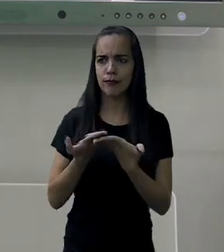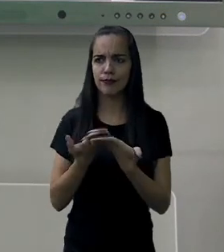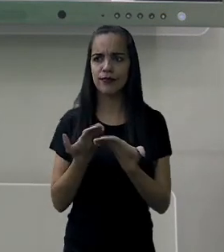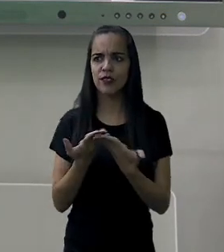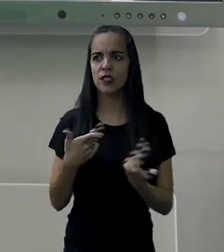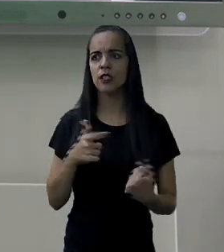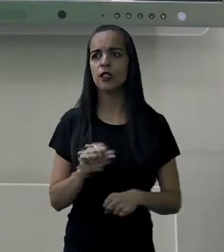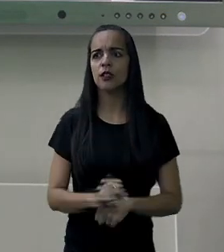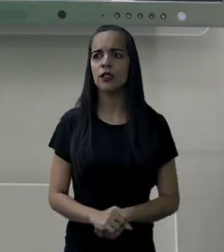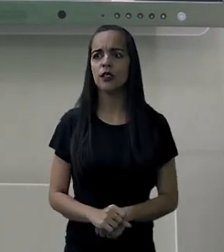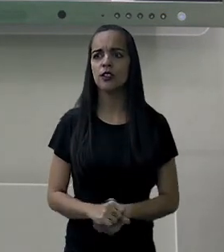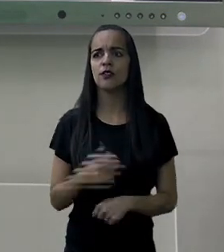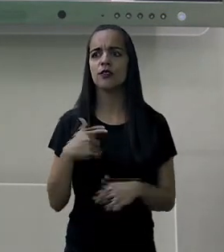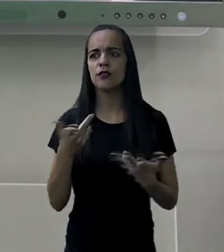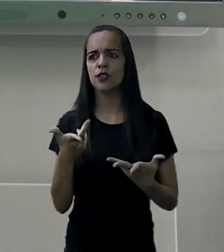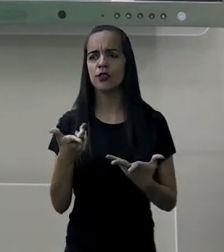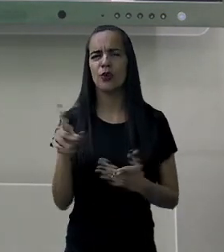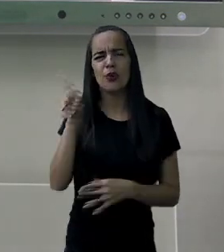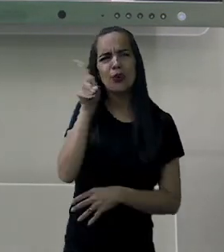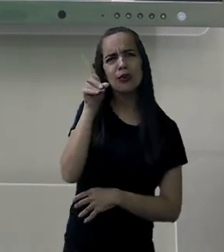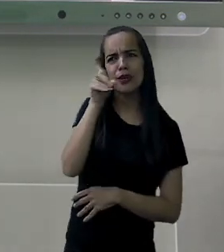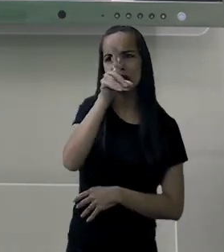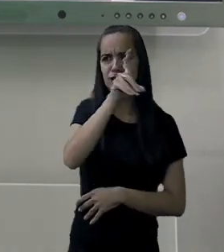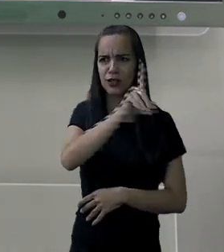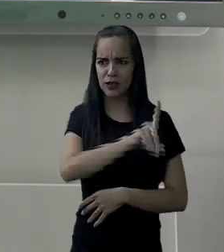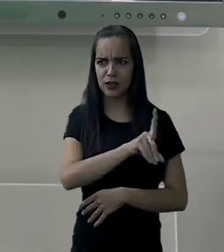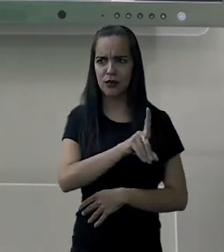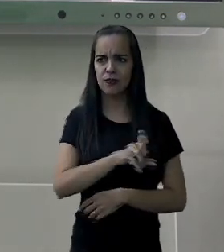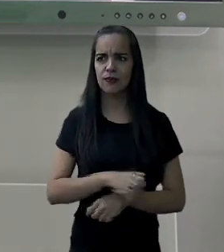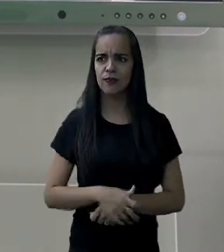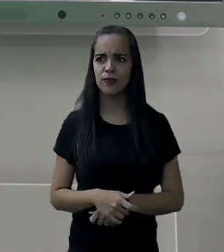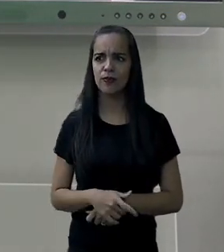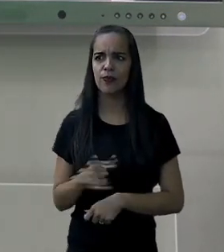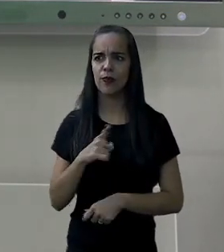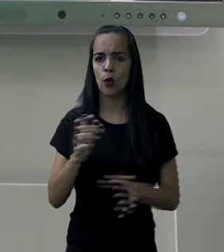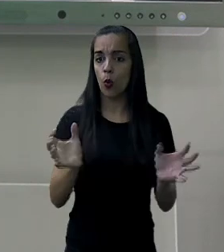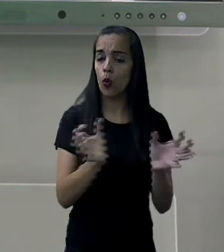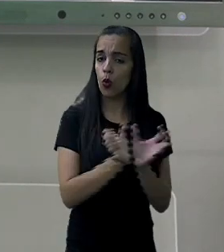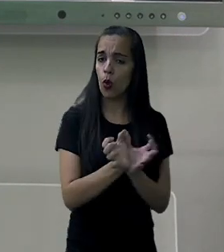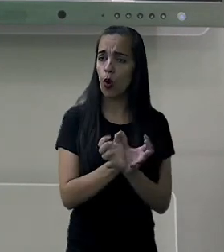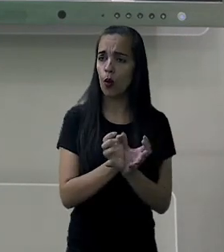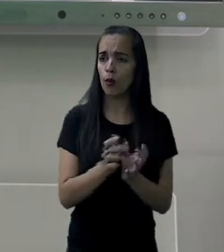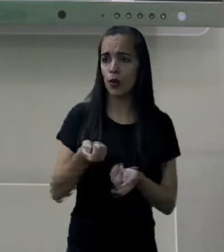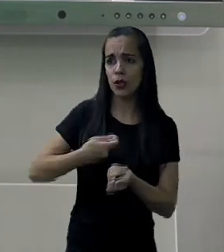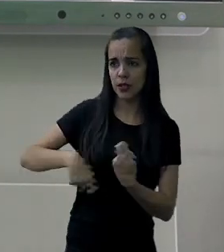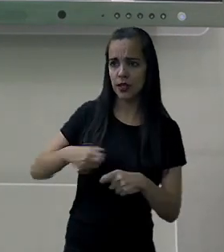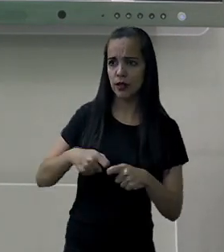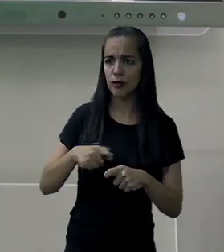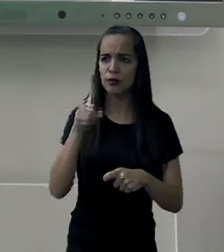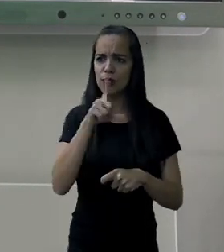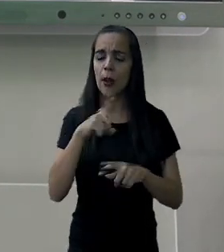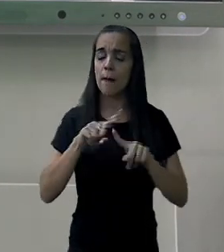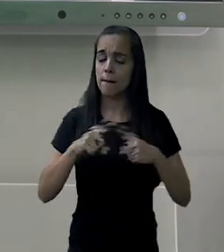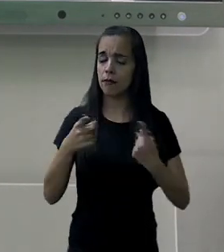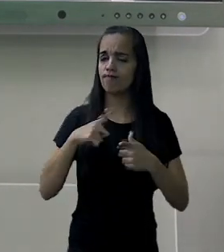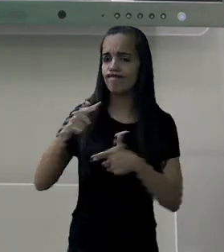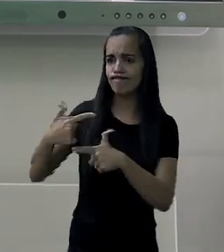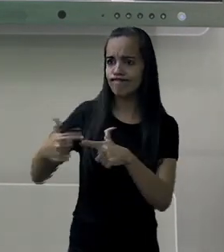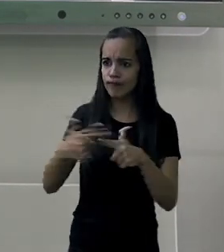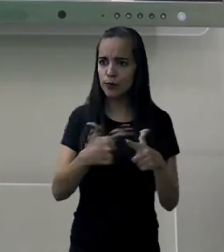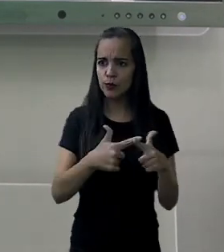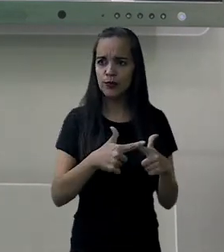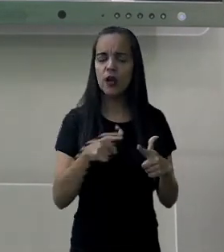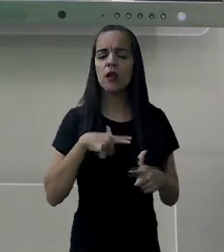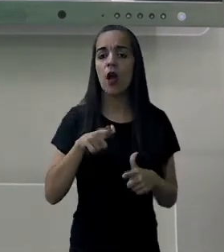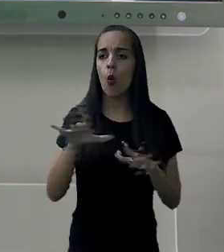vocês como que é difícil formar um bloco econômico. Mas, apesar das dificuldades, a